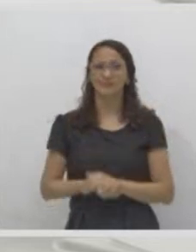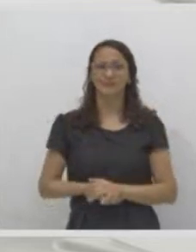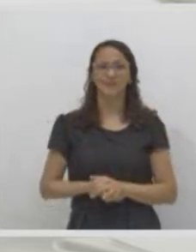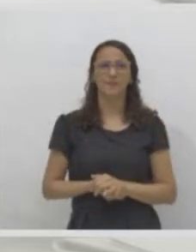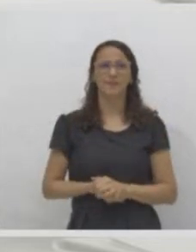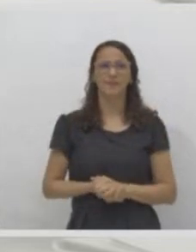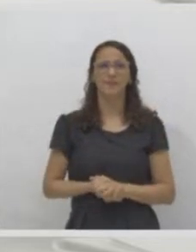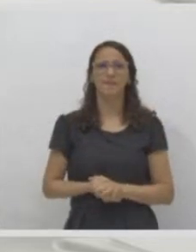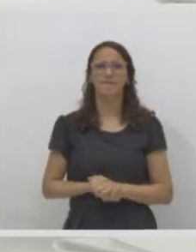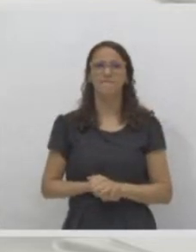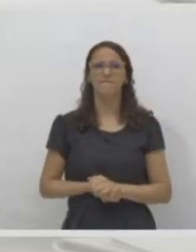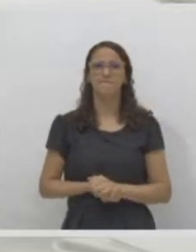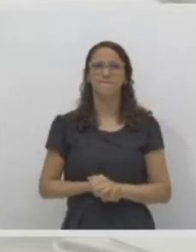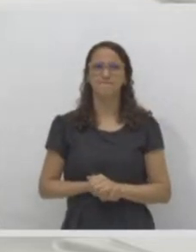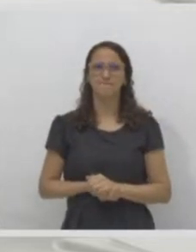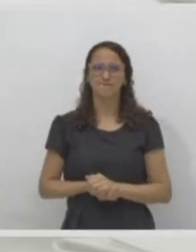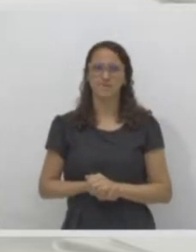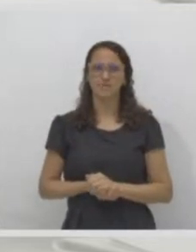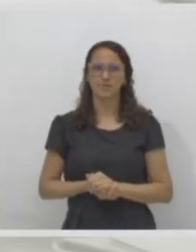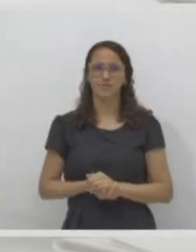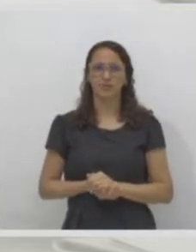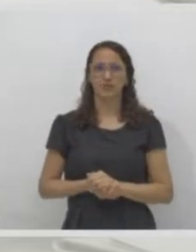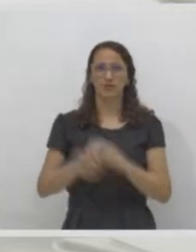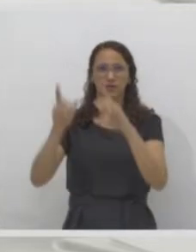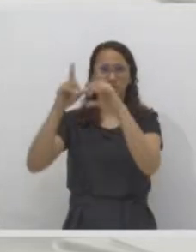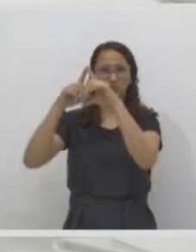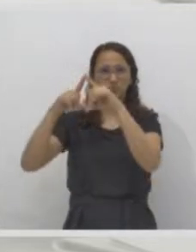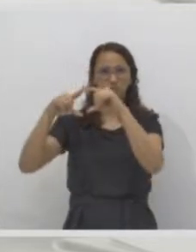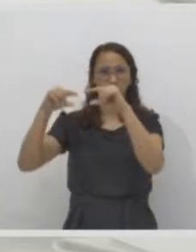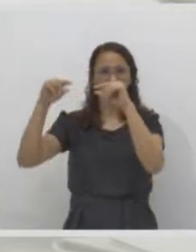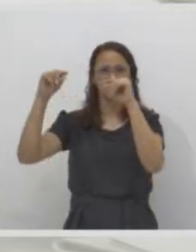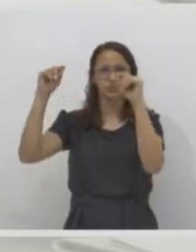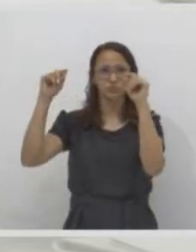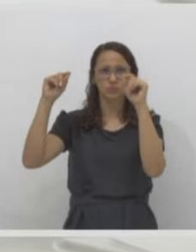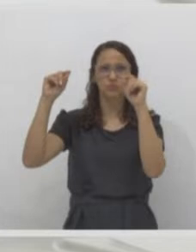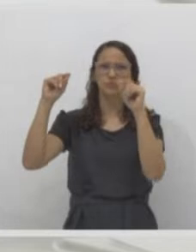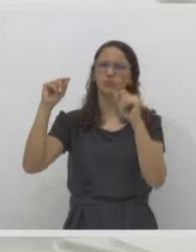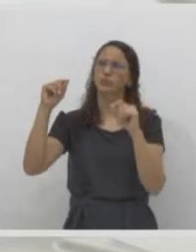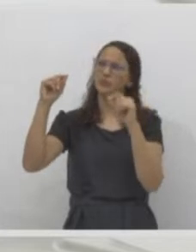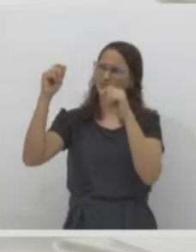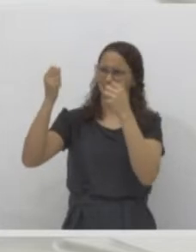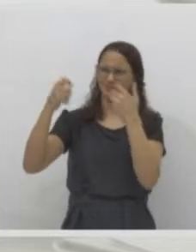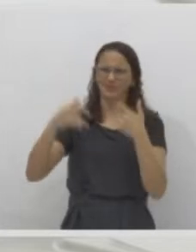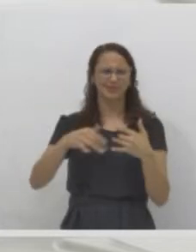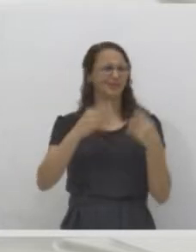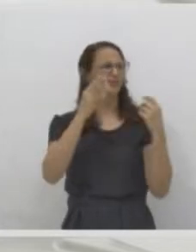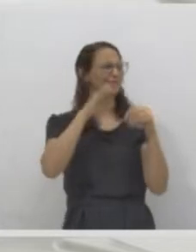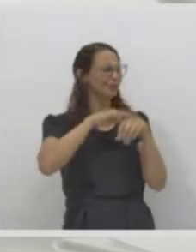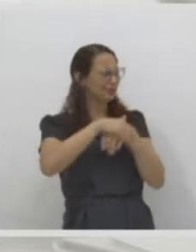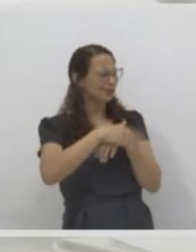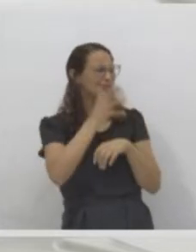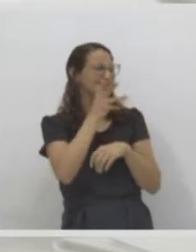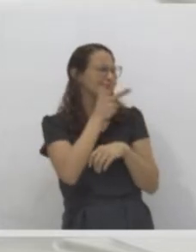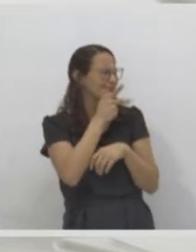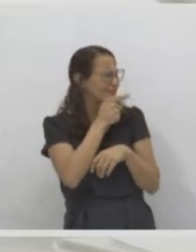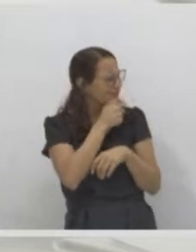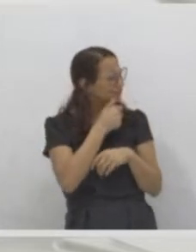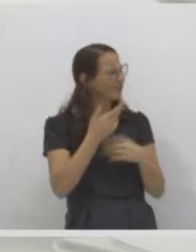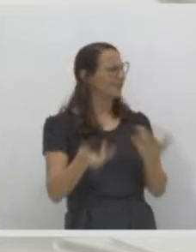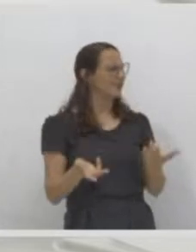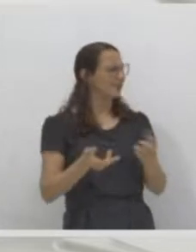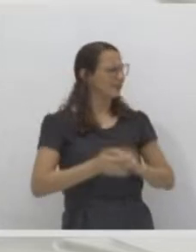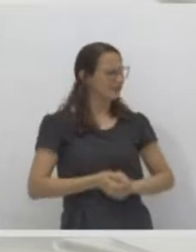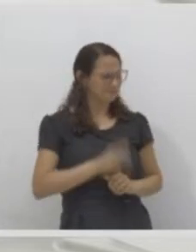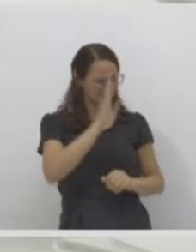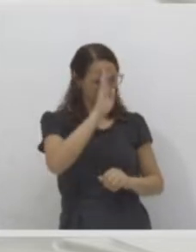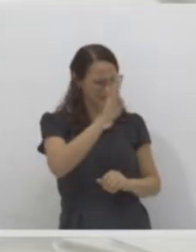juntos. A Lua diz: há noites que custam tanto a passar, Horácio, principalmente quando estou